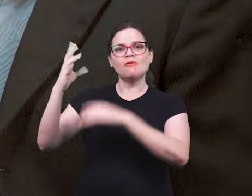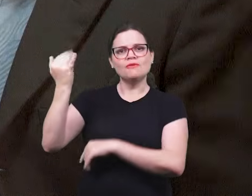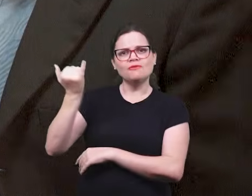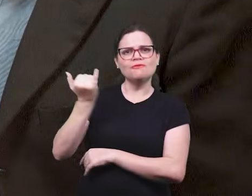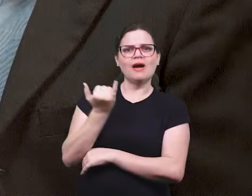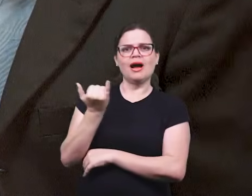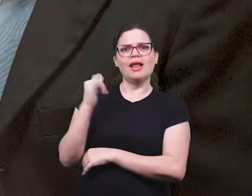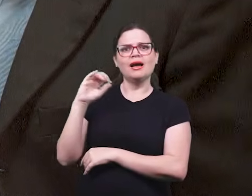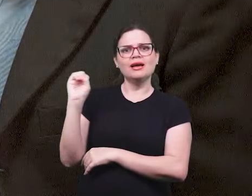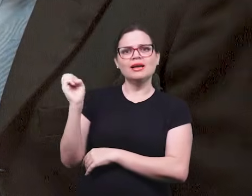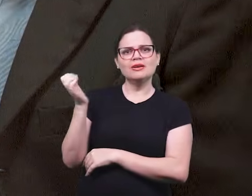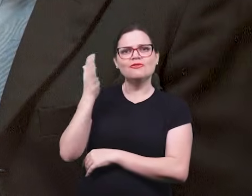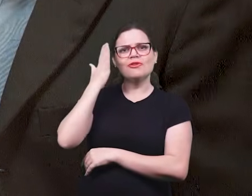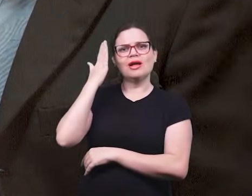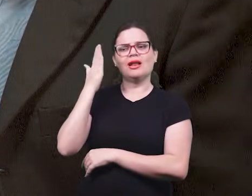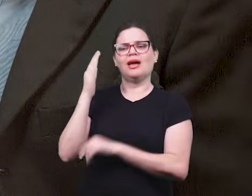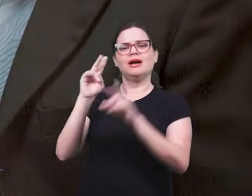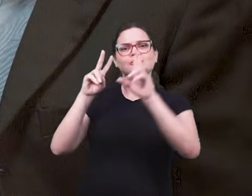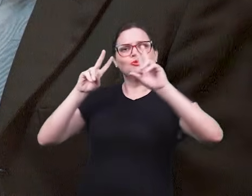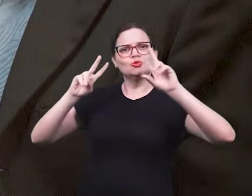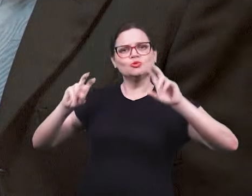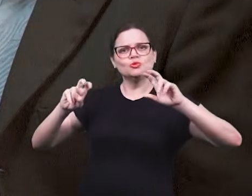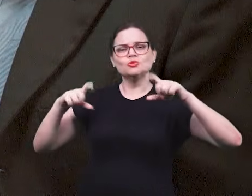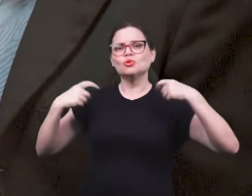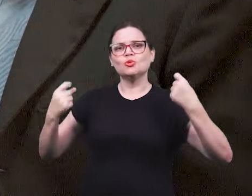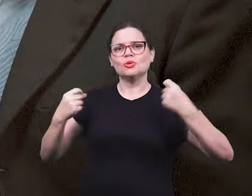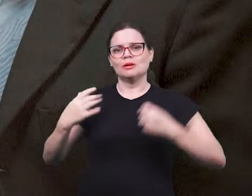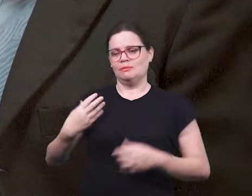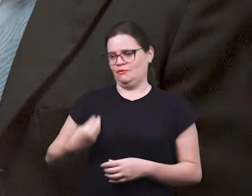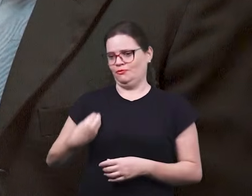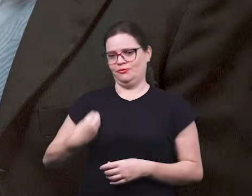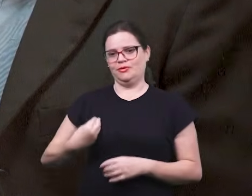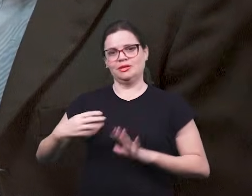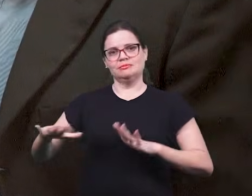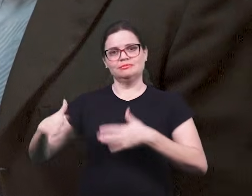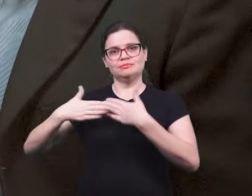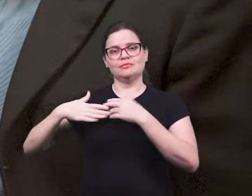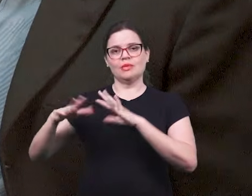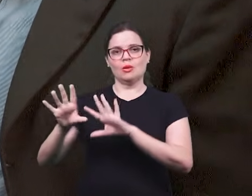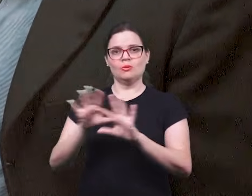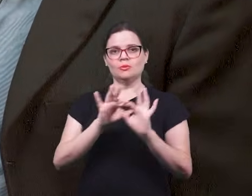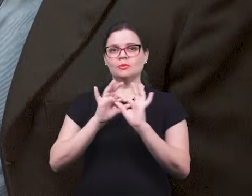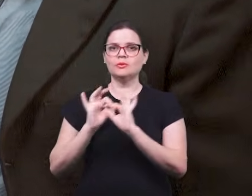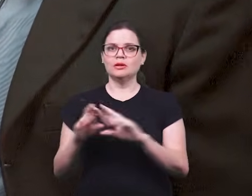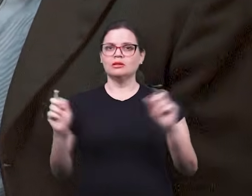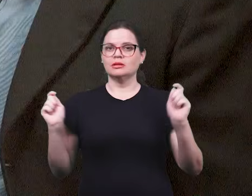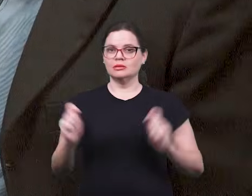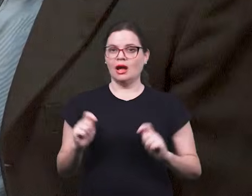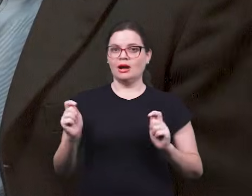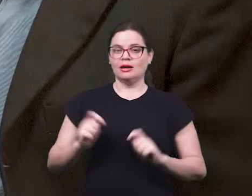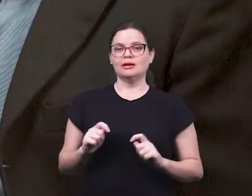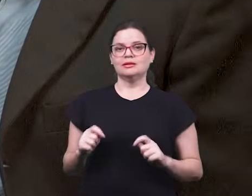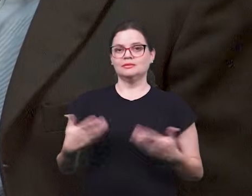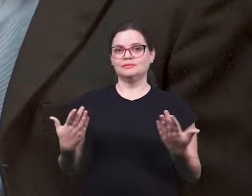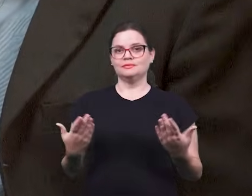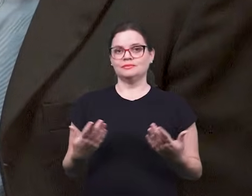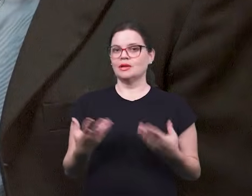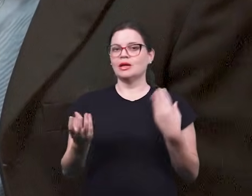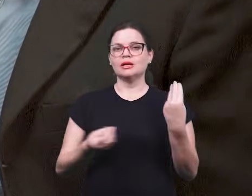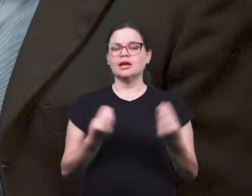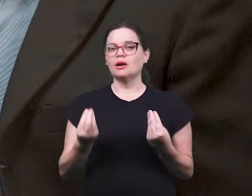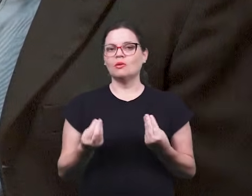ele quer se revelar, ele quer ter comunhão com o homem, é você ter acesso a Deus, era o lugar do